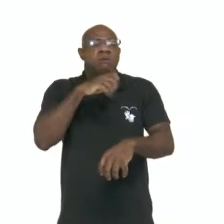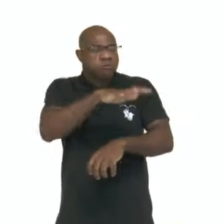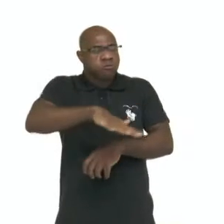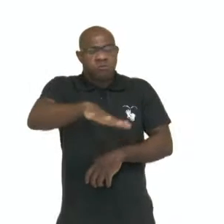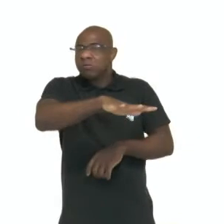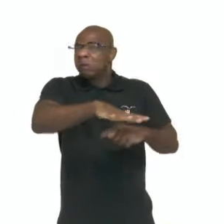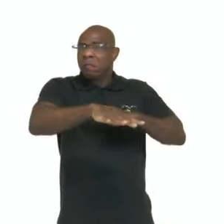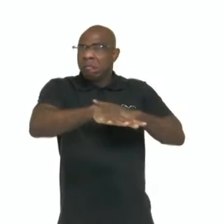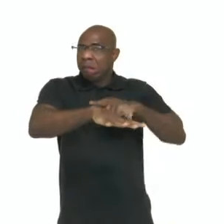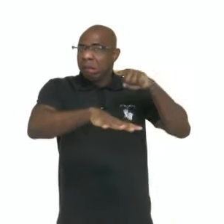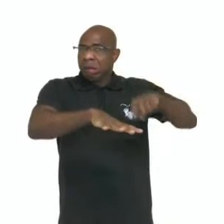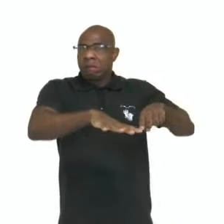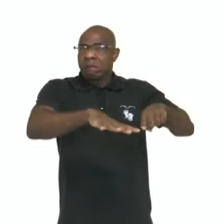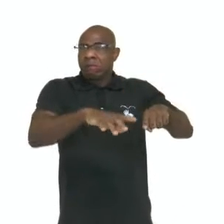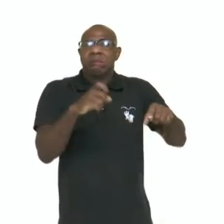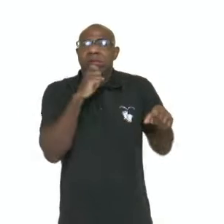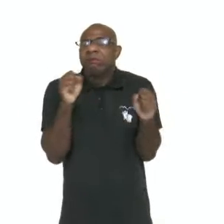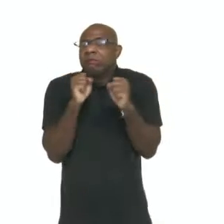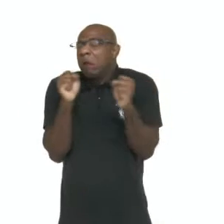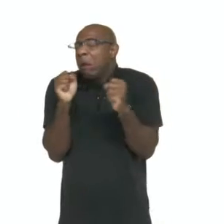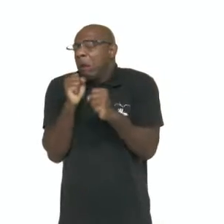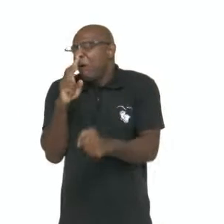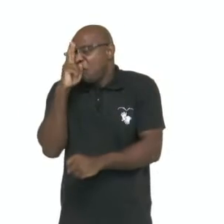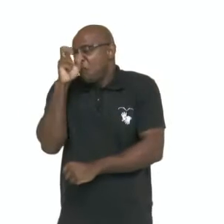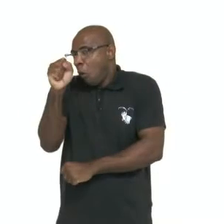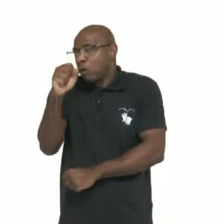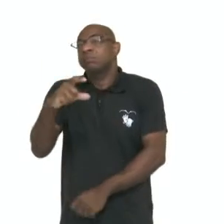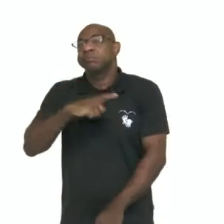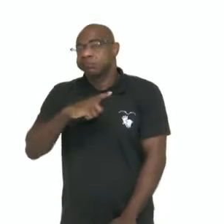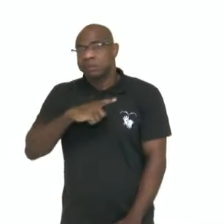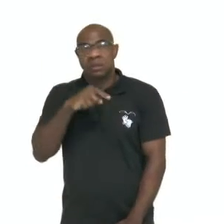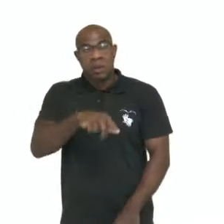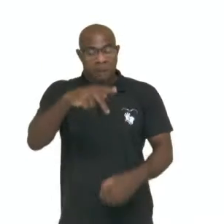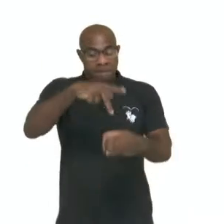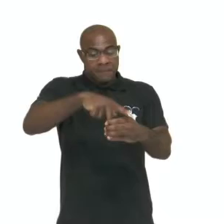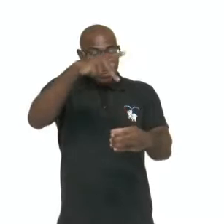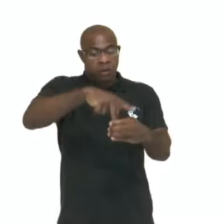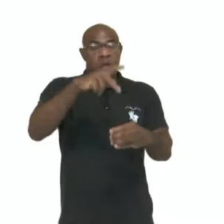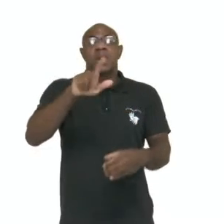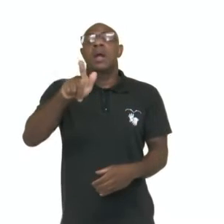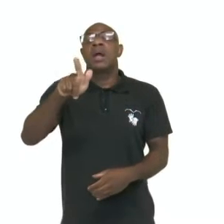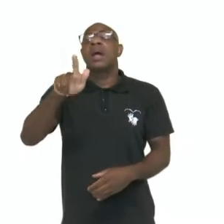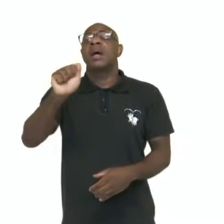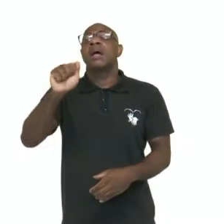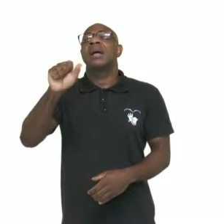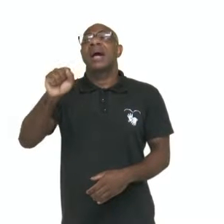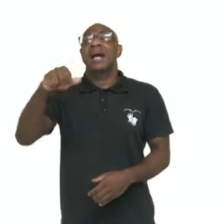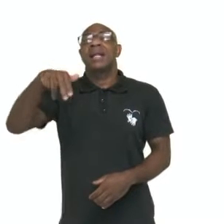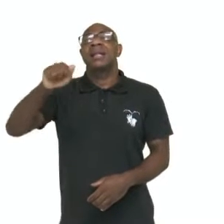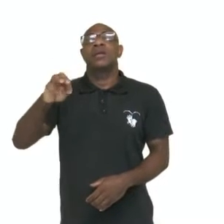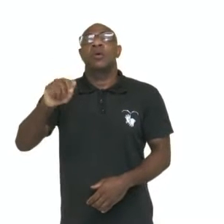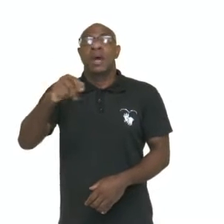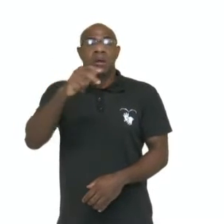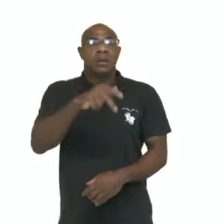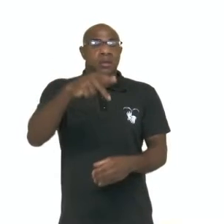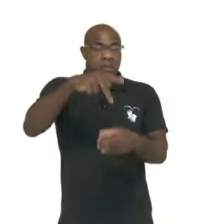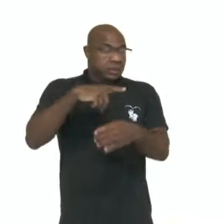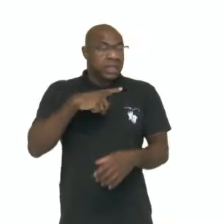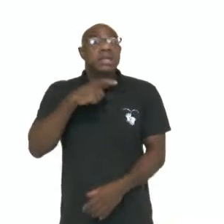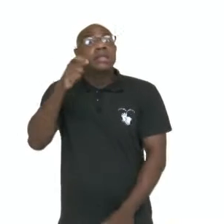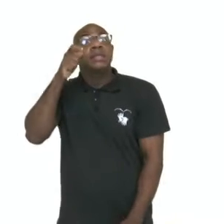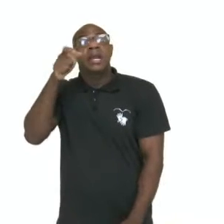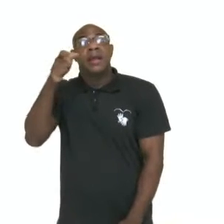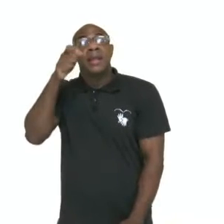e pelo frio intenso da região, o petróleo e o gás natural, mesmo assim, eles passaram então a ter grande interesse, né,